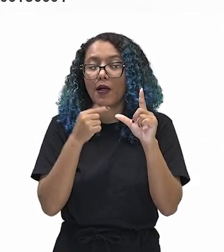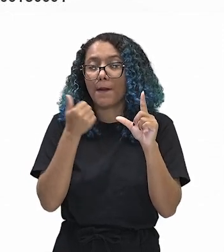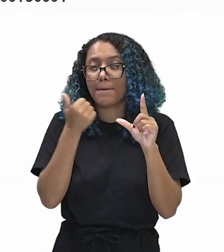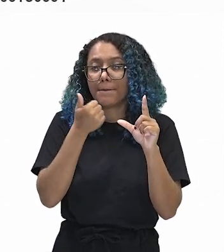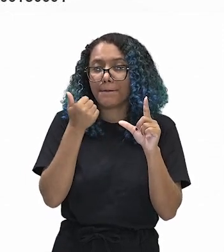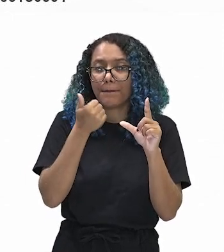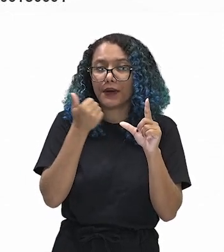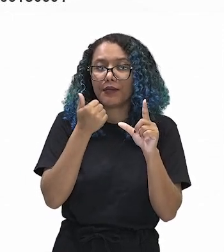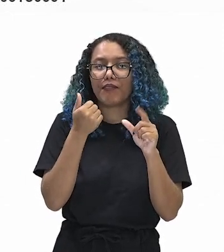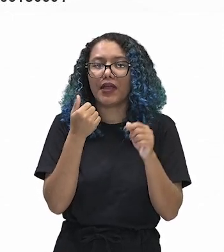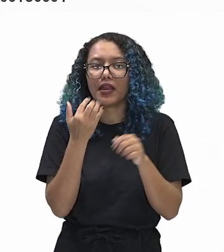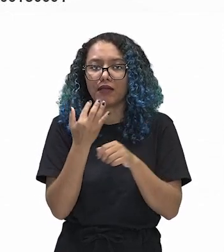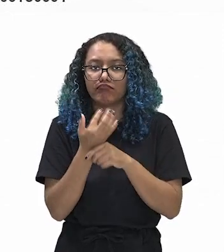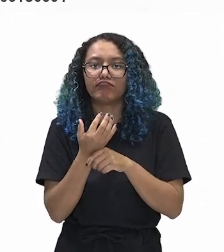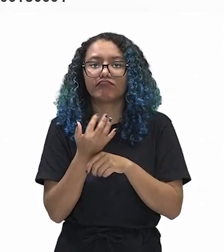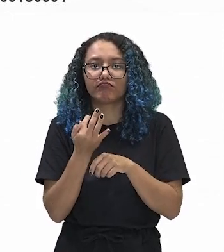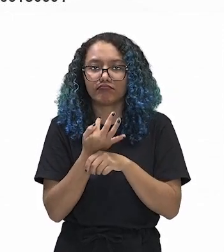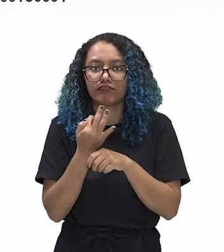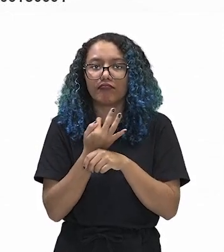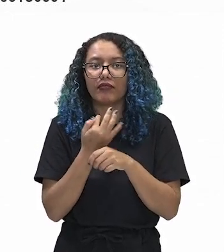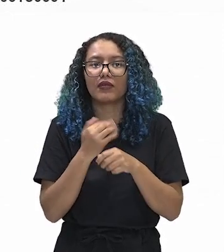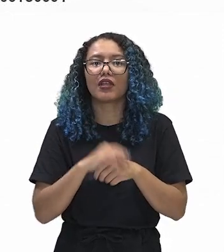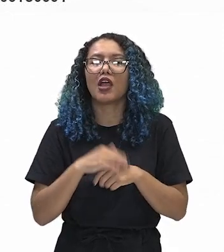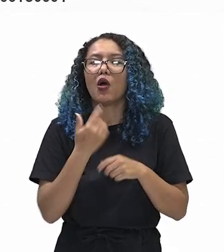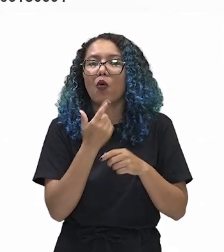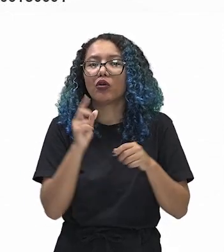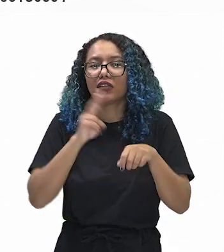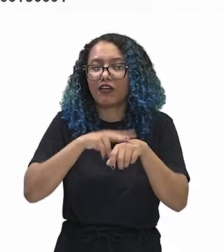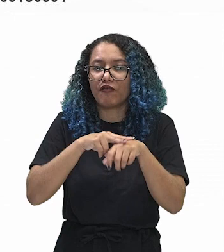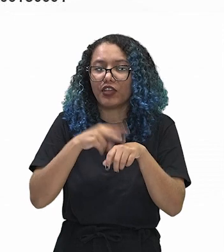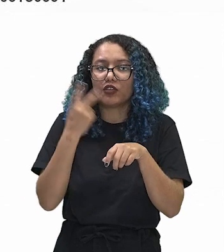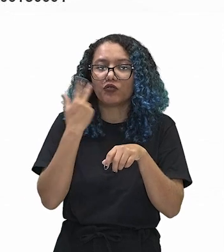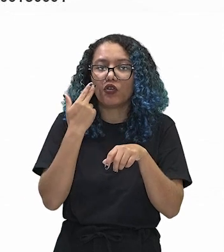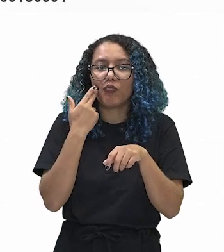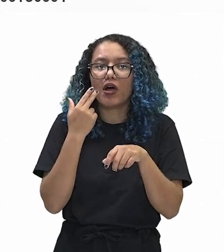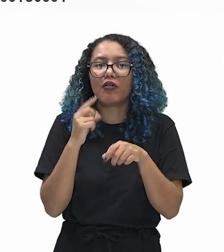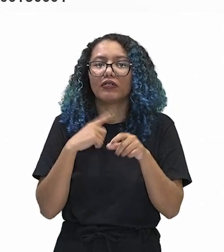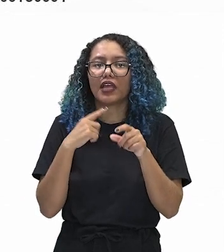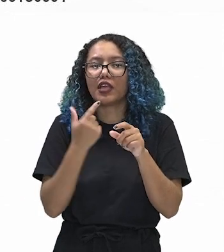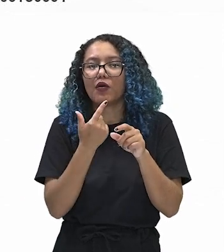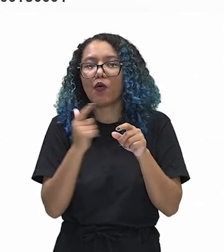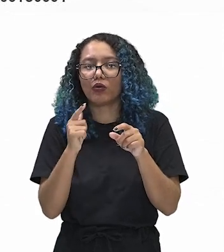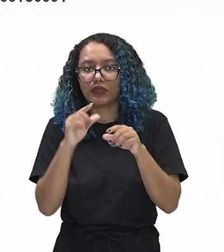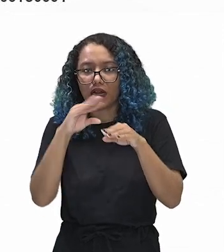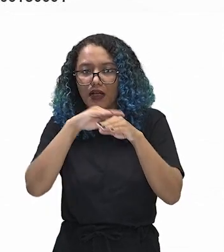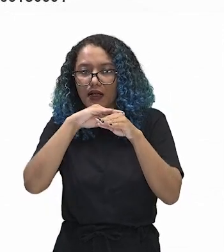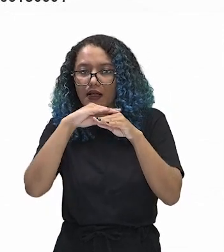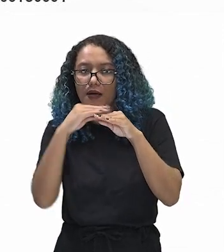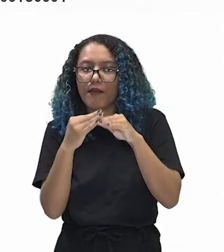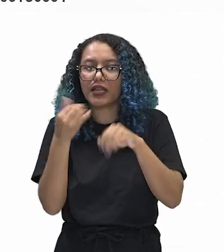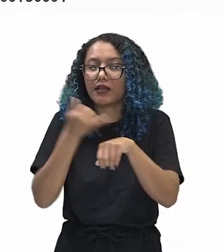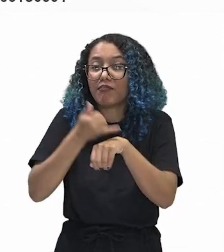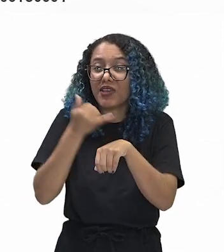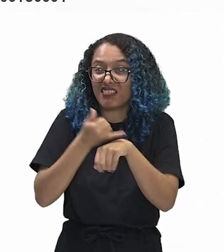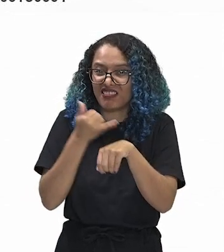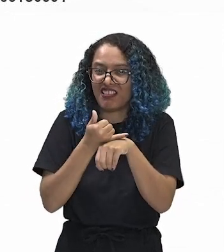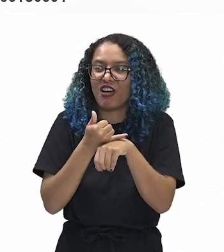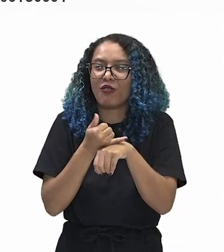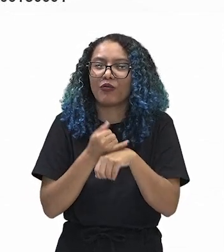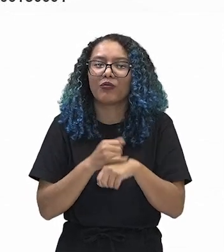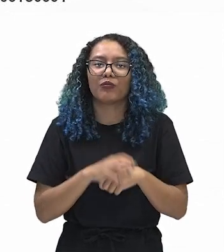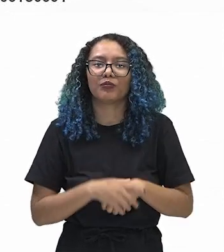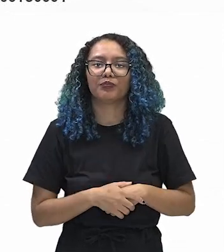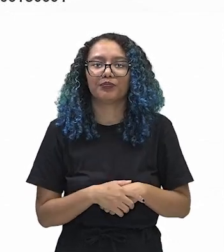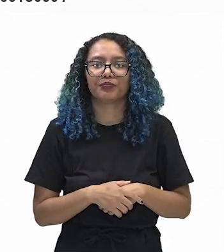outra é um vidro normal recoberto por uma camada de metal condutora. A camada que tem a resistência,